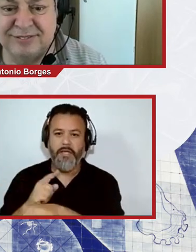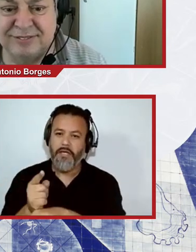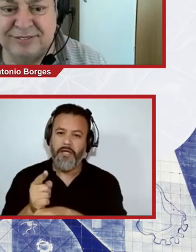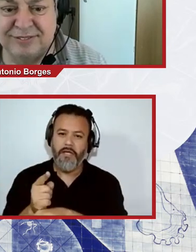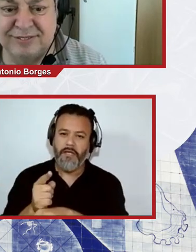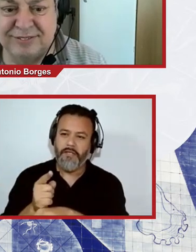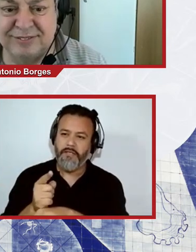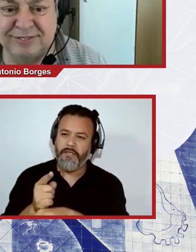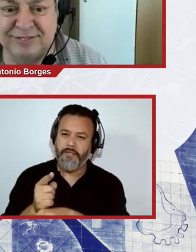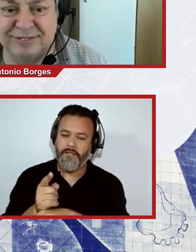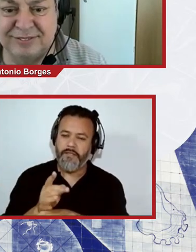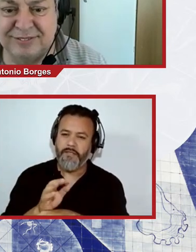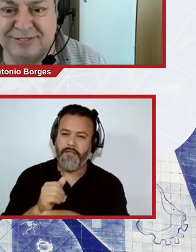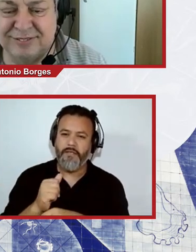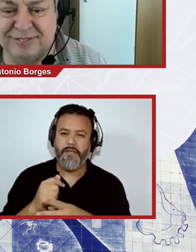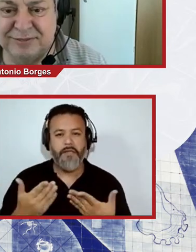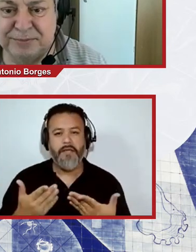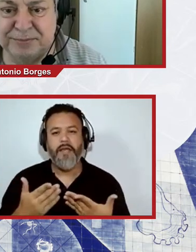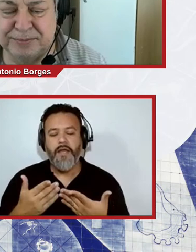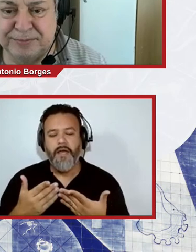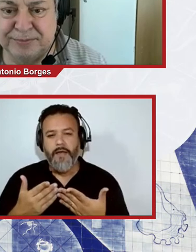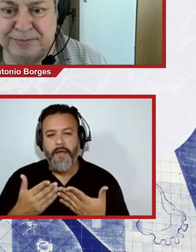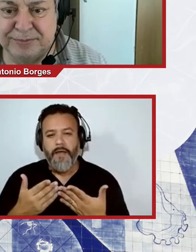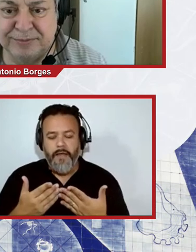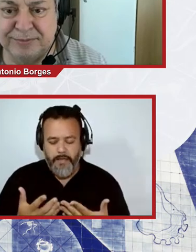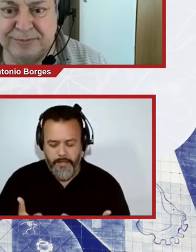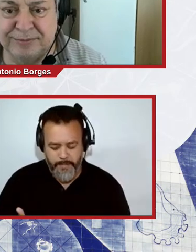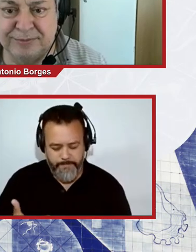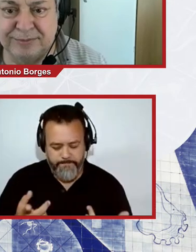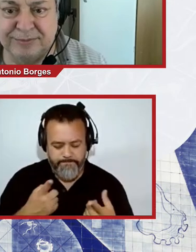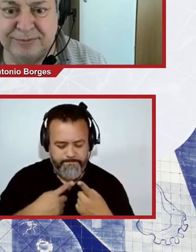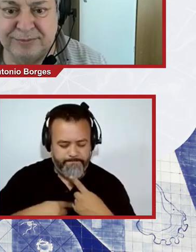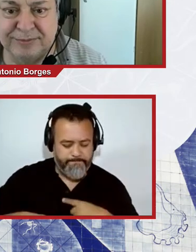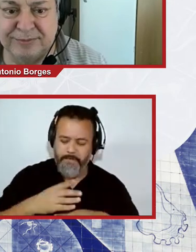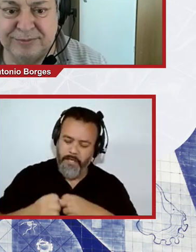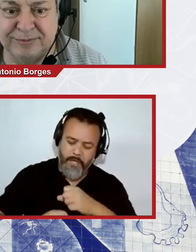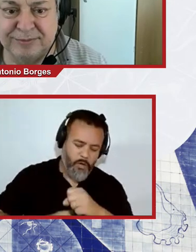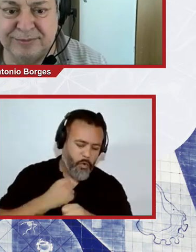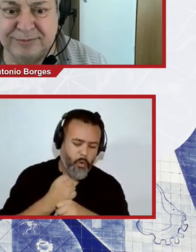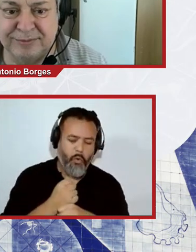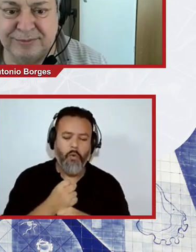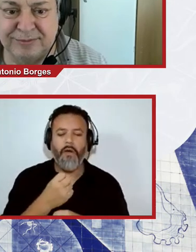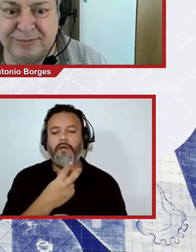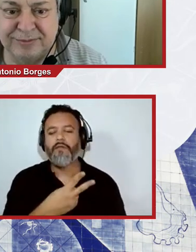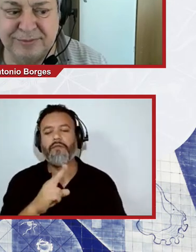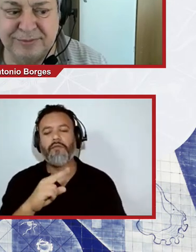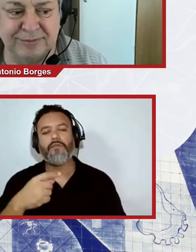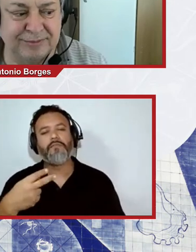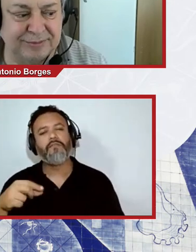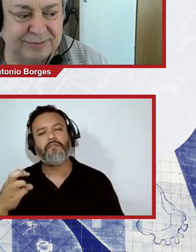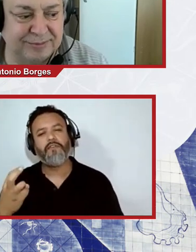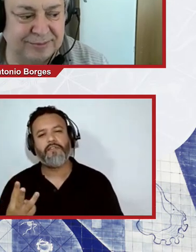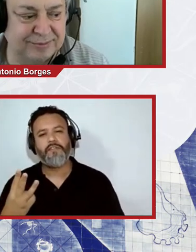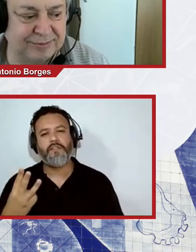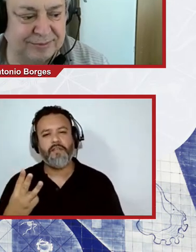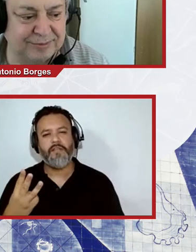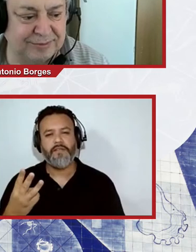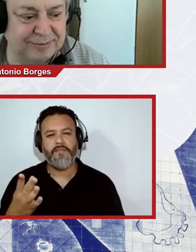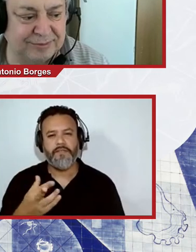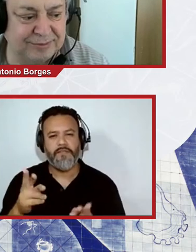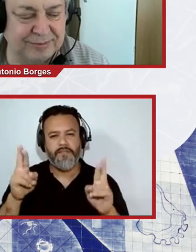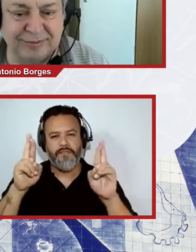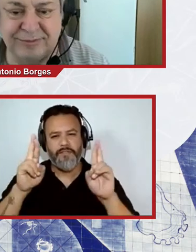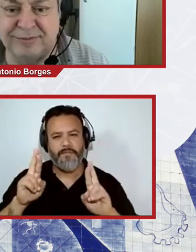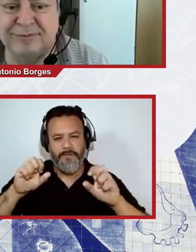todo mundo um 2023 de muito sucesso, de muito amor e principalmente de muita esperança em